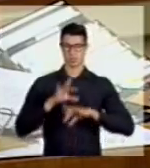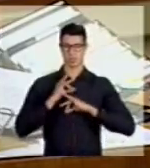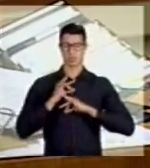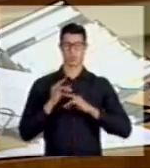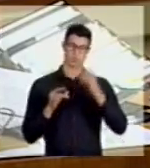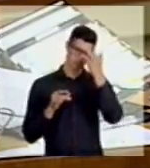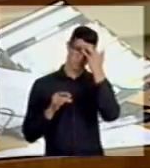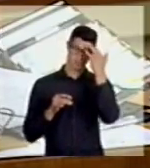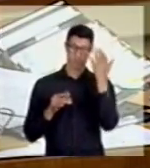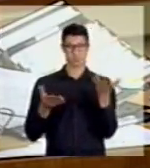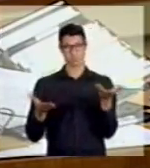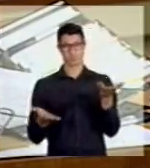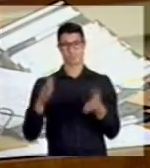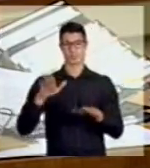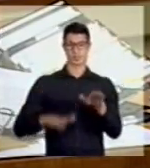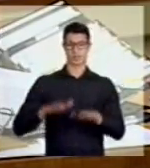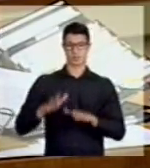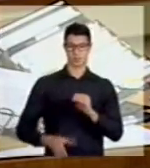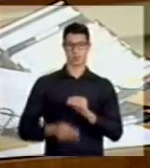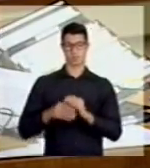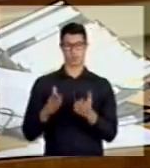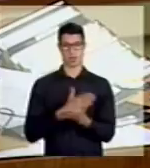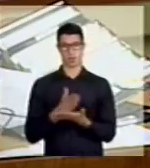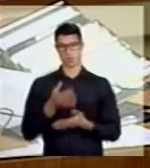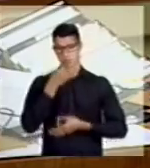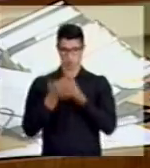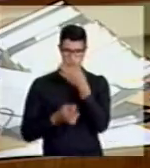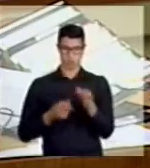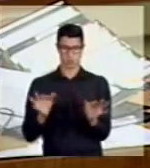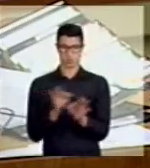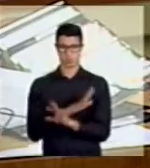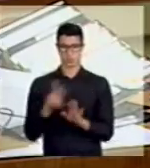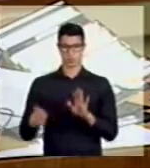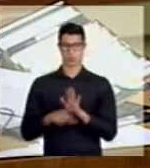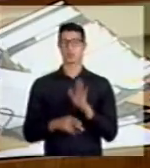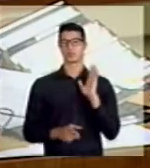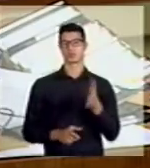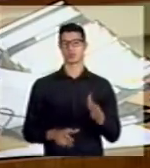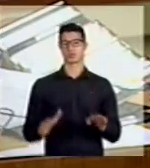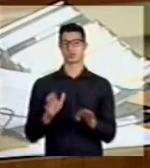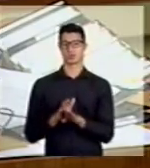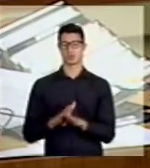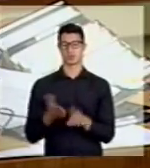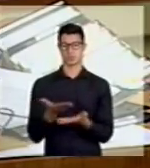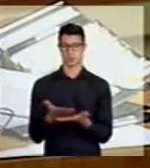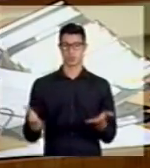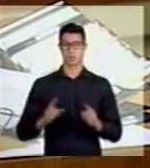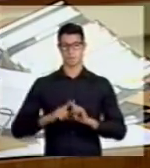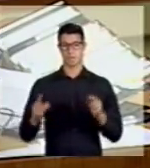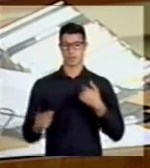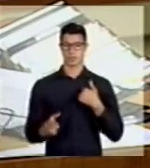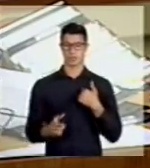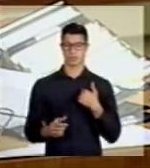e modestamente, talvez acrescentando alguns argumentos à conclusão a que já chegaram os eminentes pares, mas